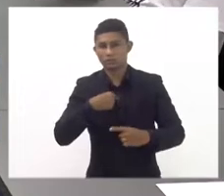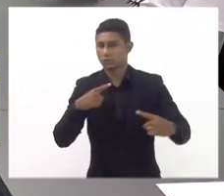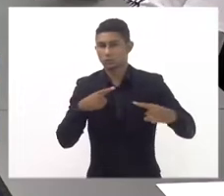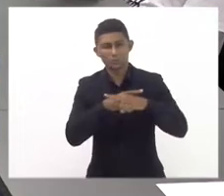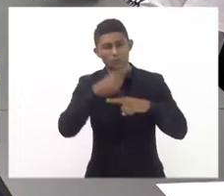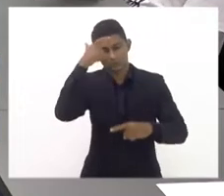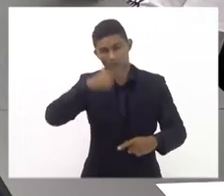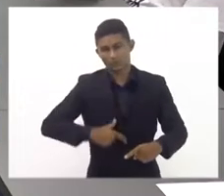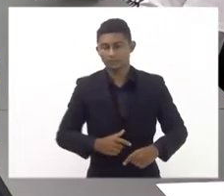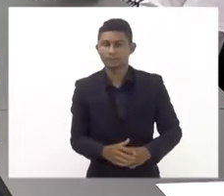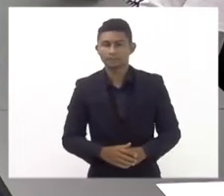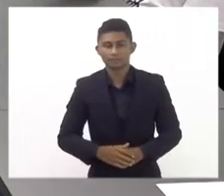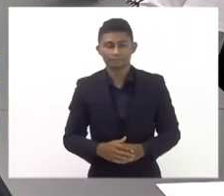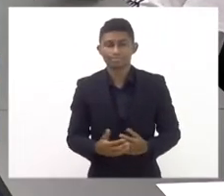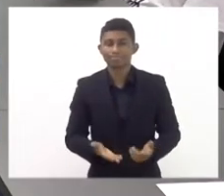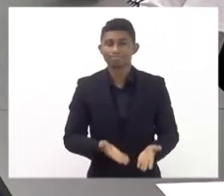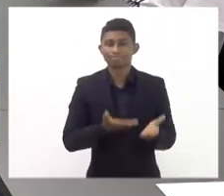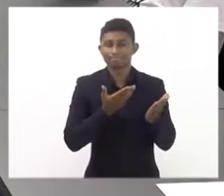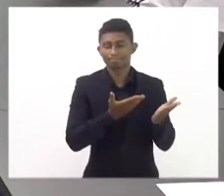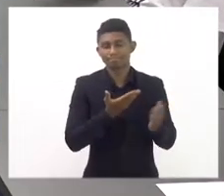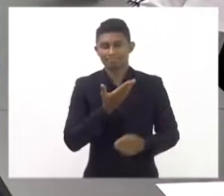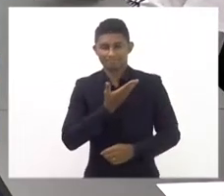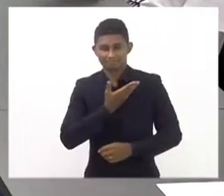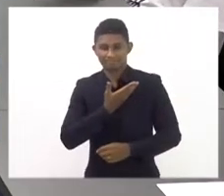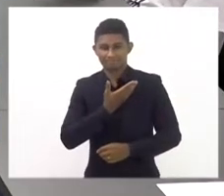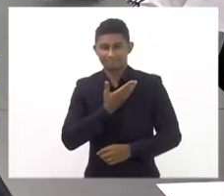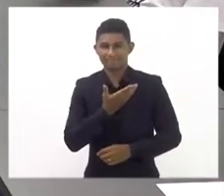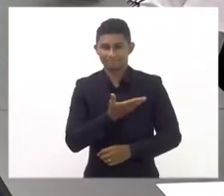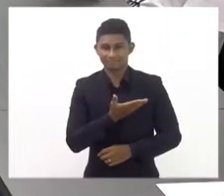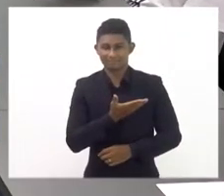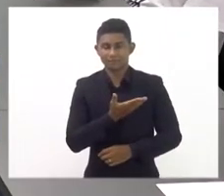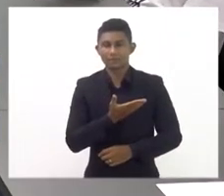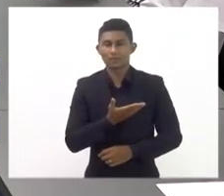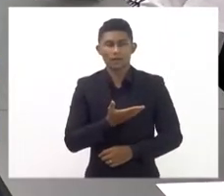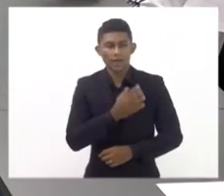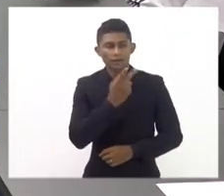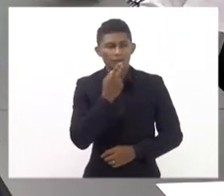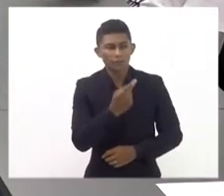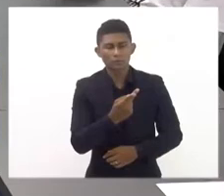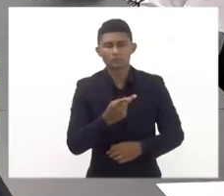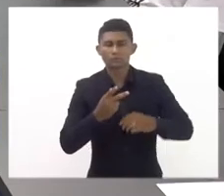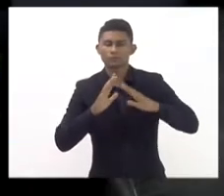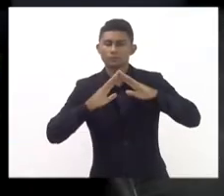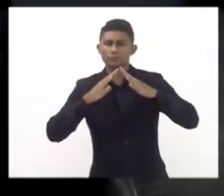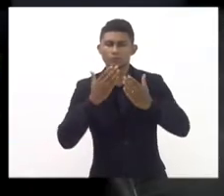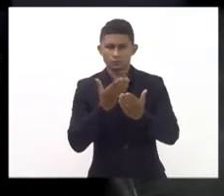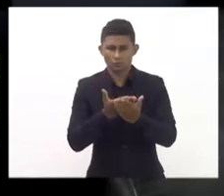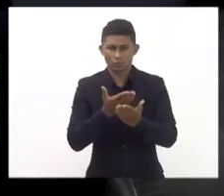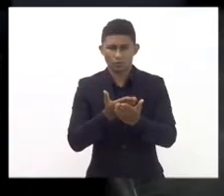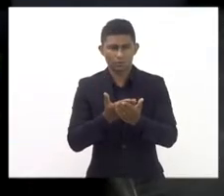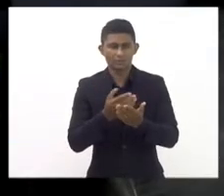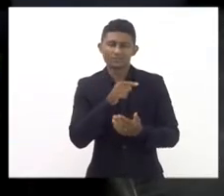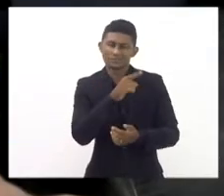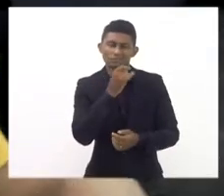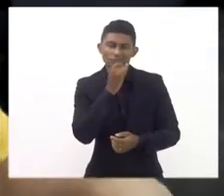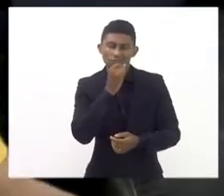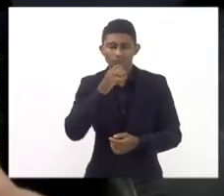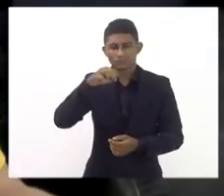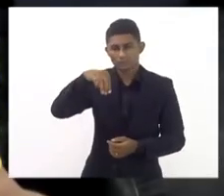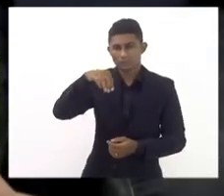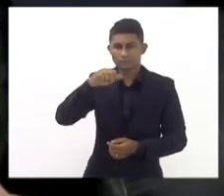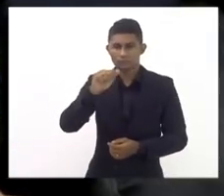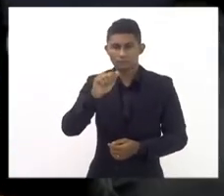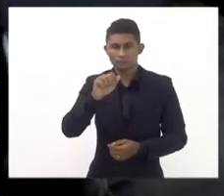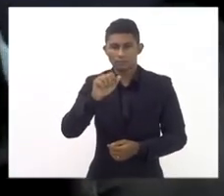Pegando um pouco o gancho da fala da minha companheira aqui, as escolas técnicas, mais exclusivamente me referindo a Martins Pena,